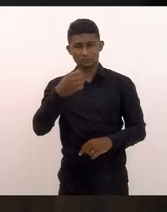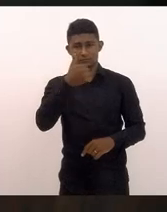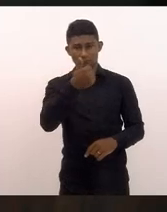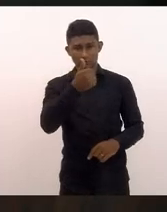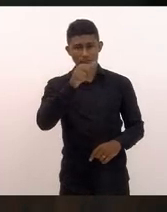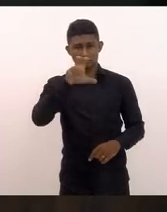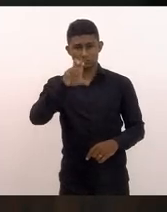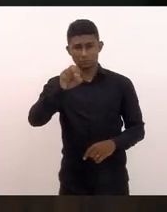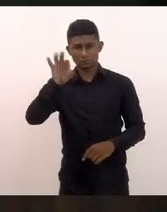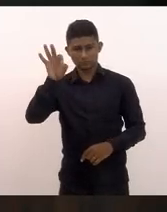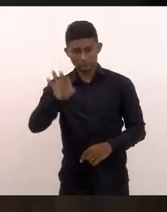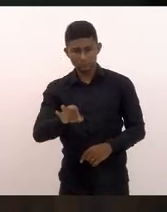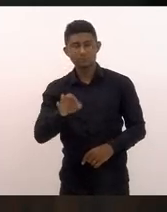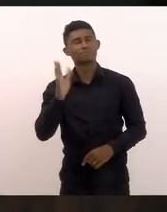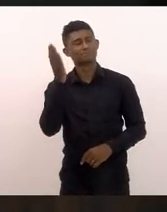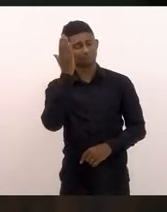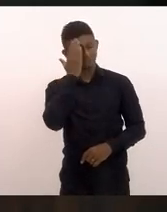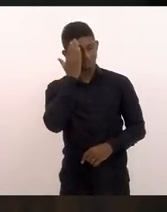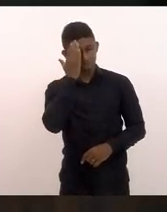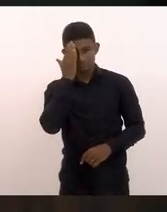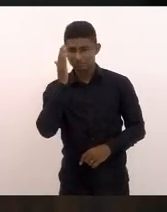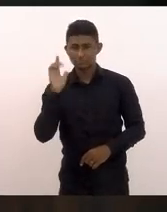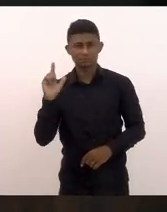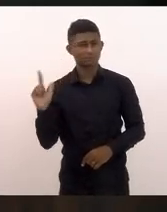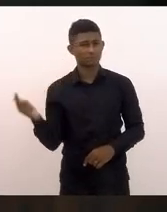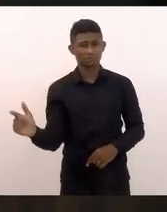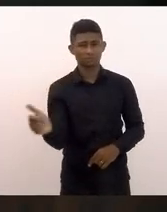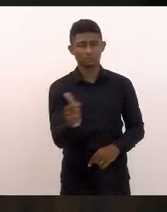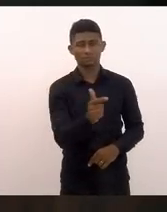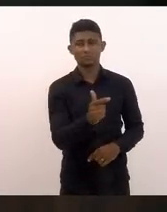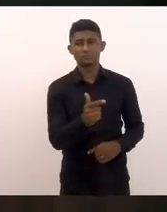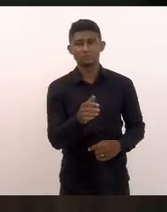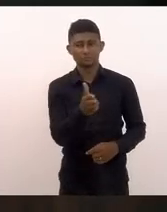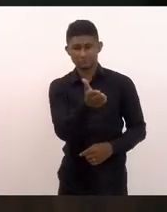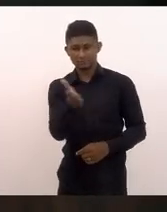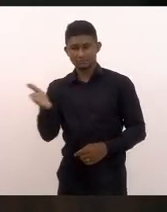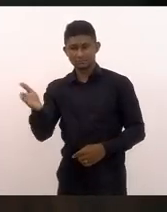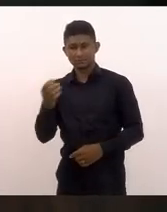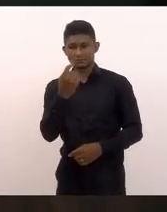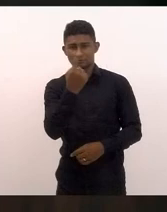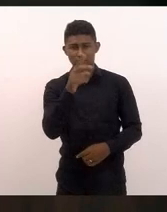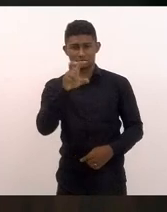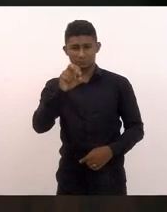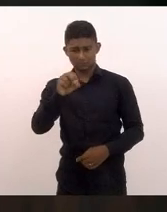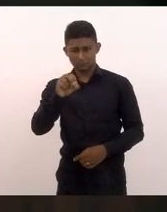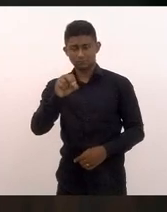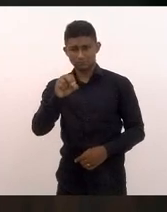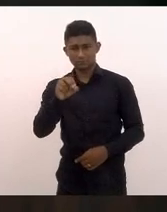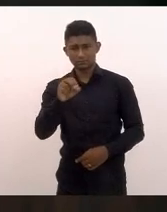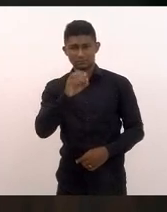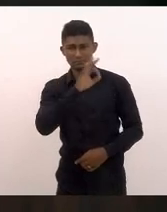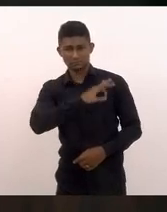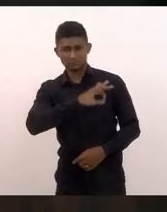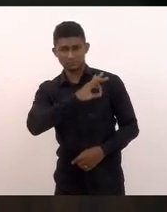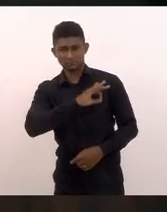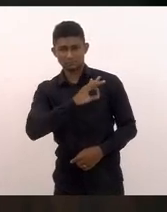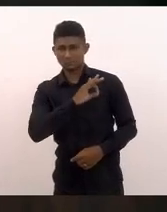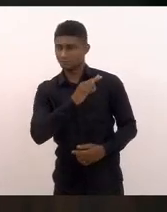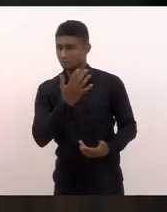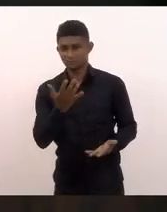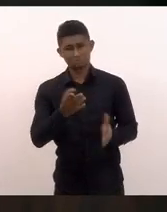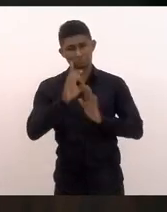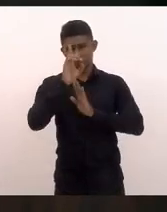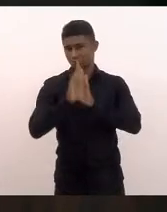entendo que não tem mais. Para quem recebia 150, como não está na lei, não terá direito mais,